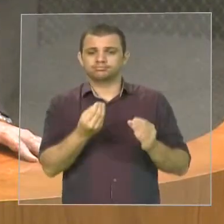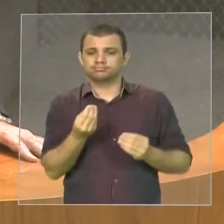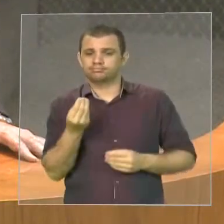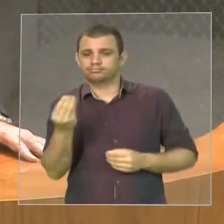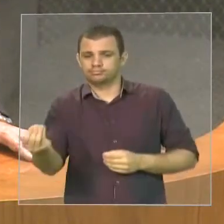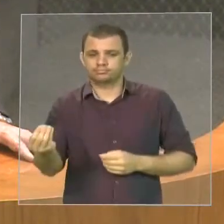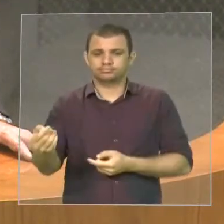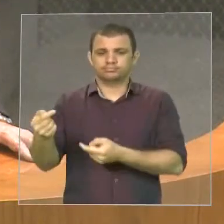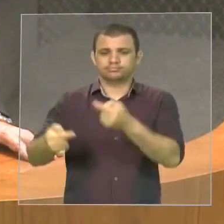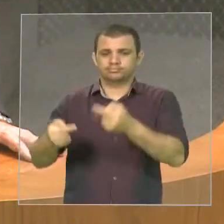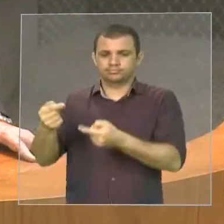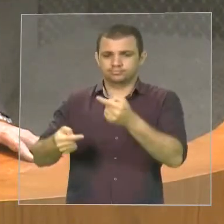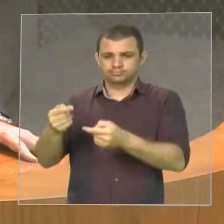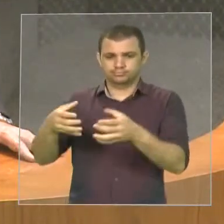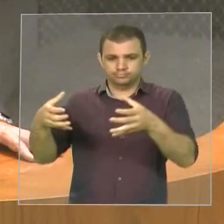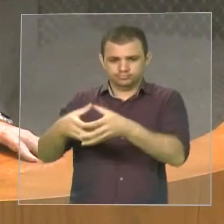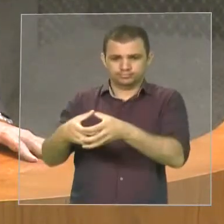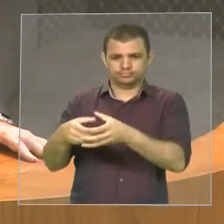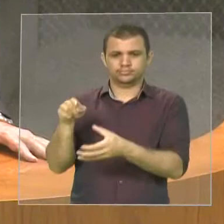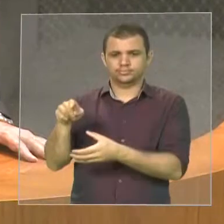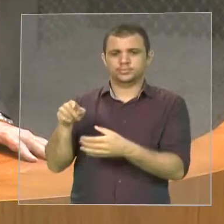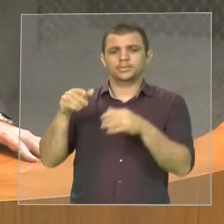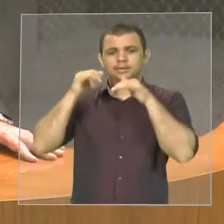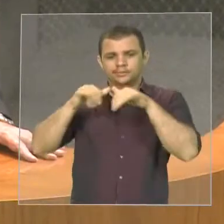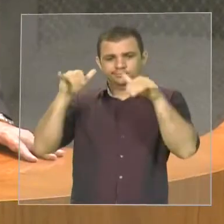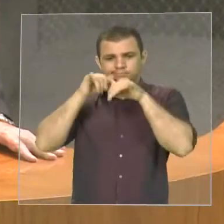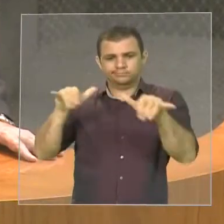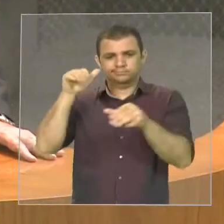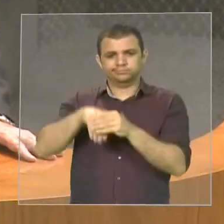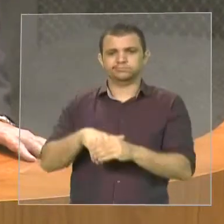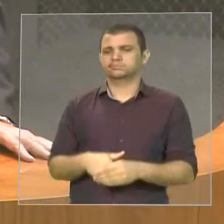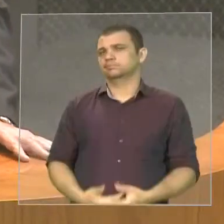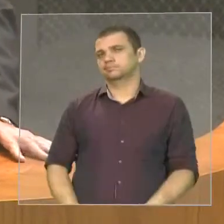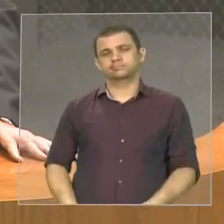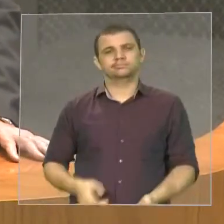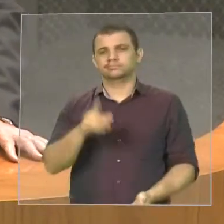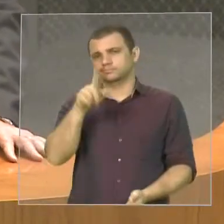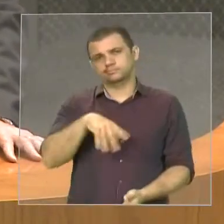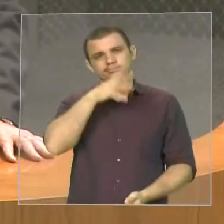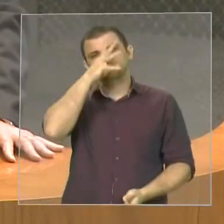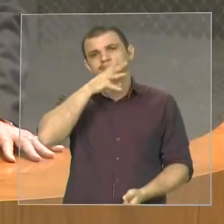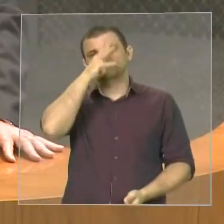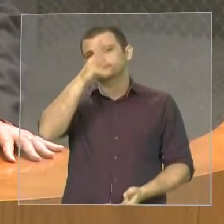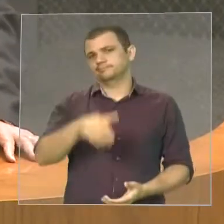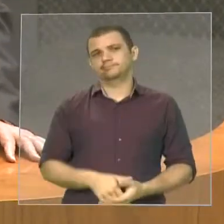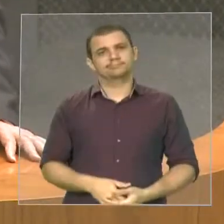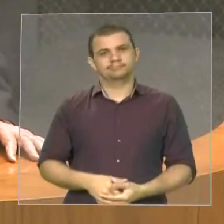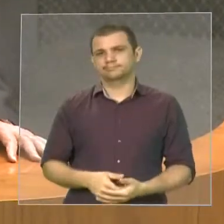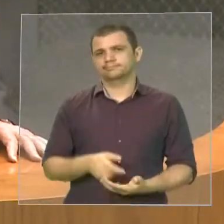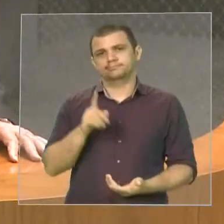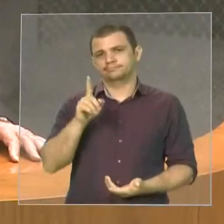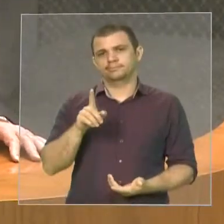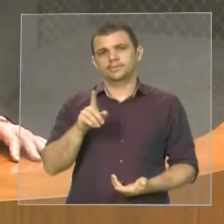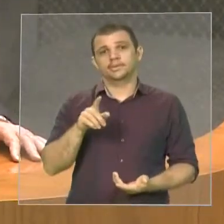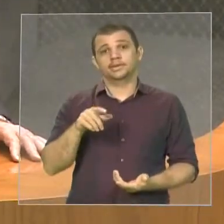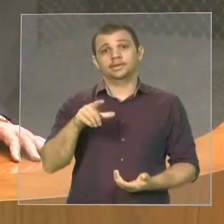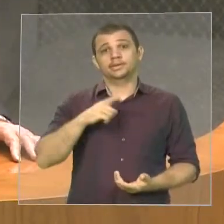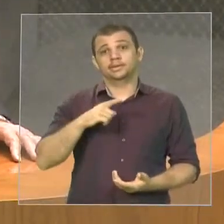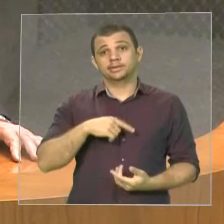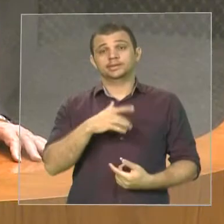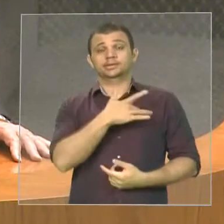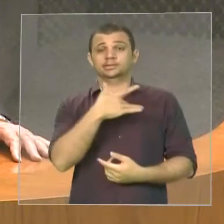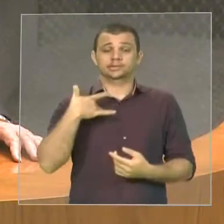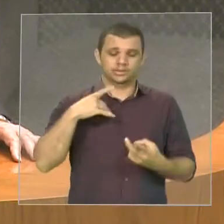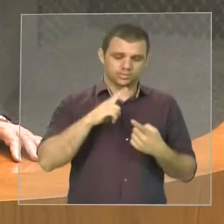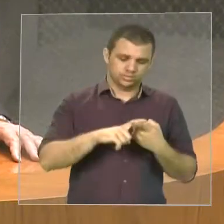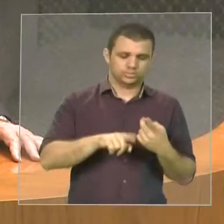partido político para fazer campanha eleitoral é uma excrescência. Enquanto a saúde, a educação, a